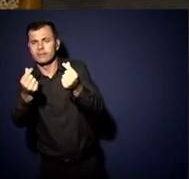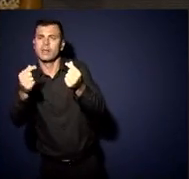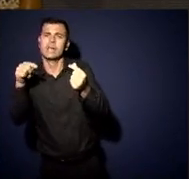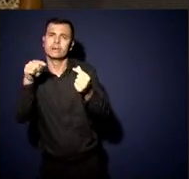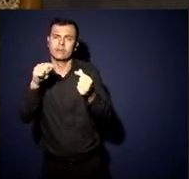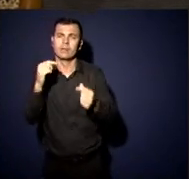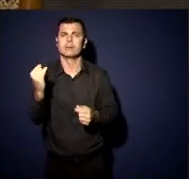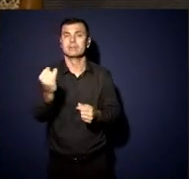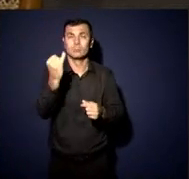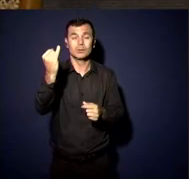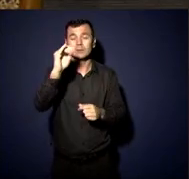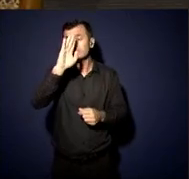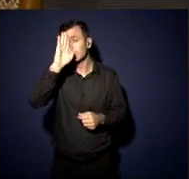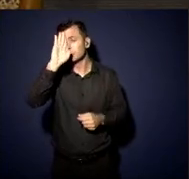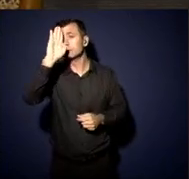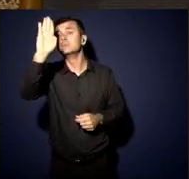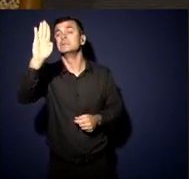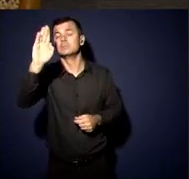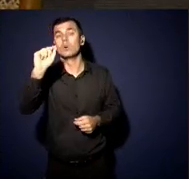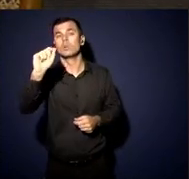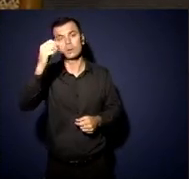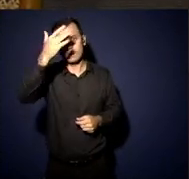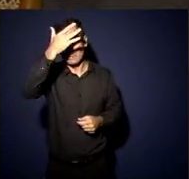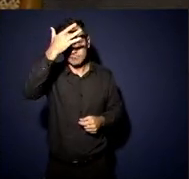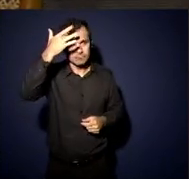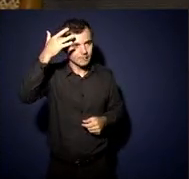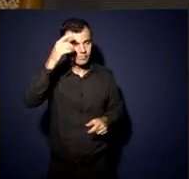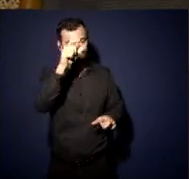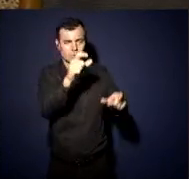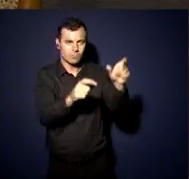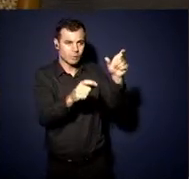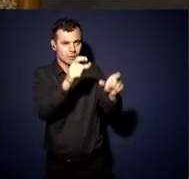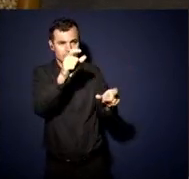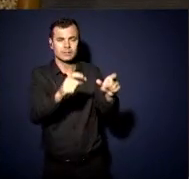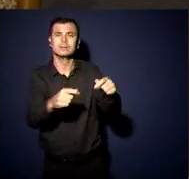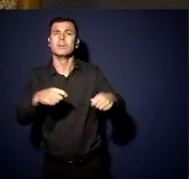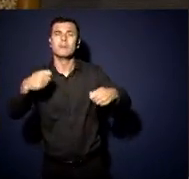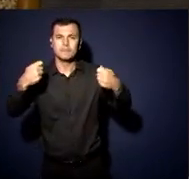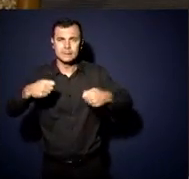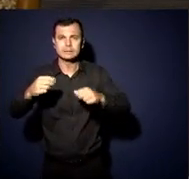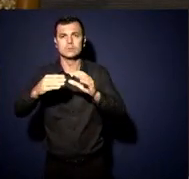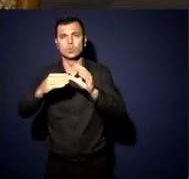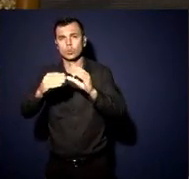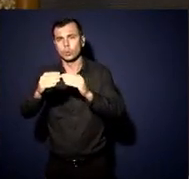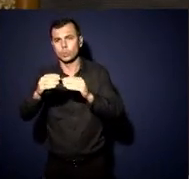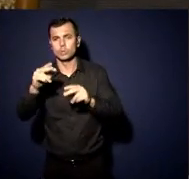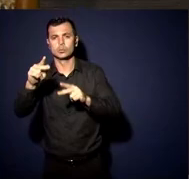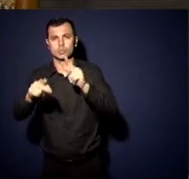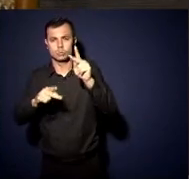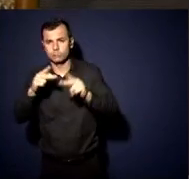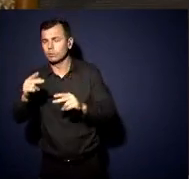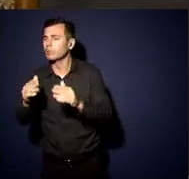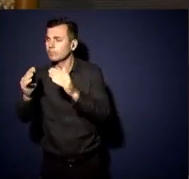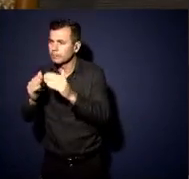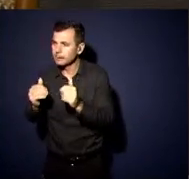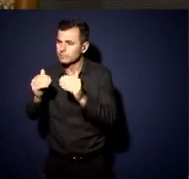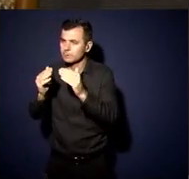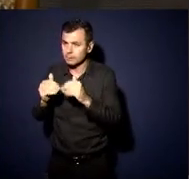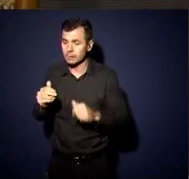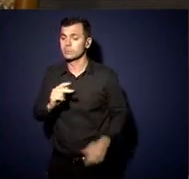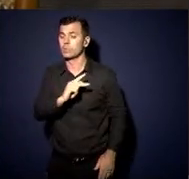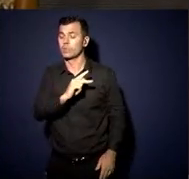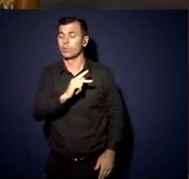importante são as minhas pessoas eu preciso de um concurso público Esse é um apelo que eu faço o governo federal tem sido bastante